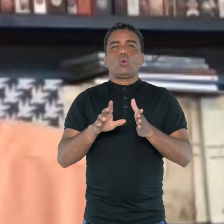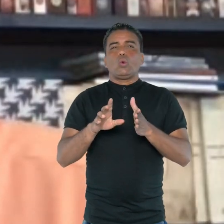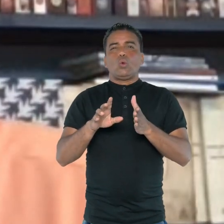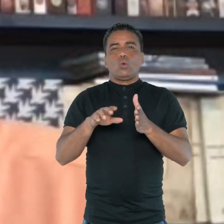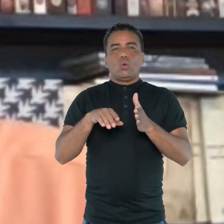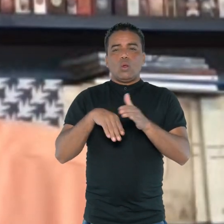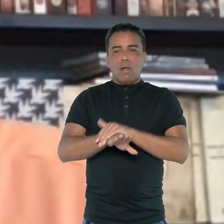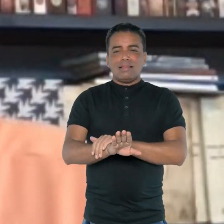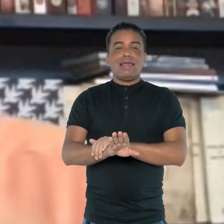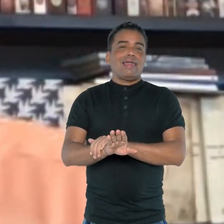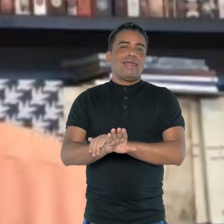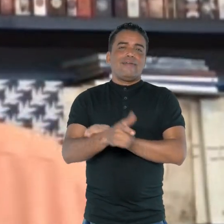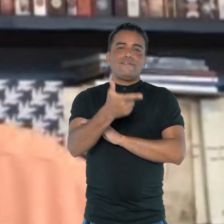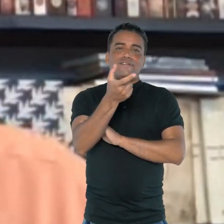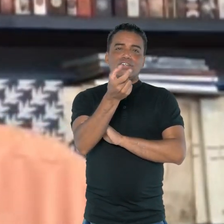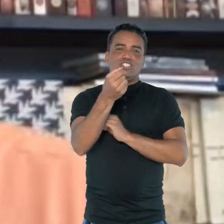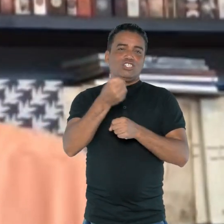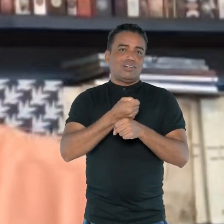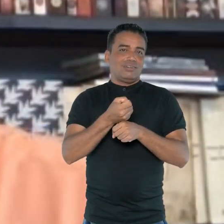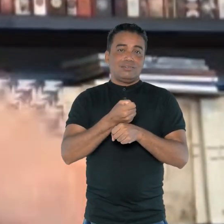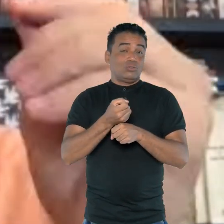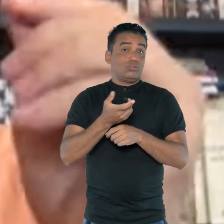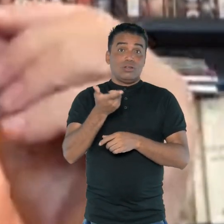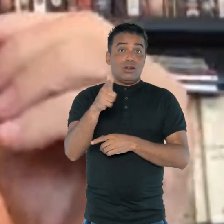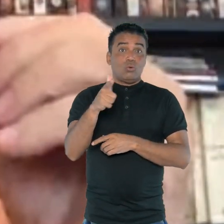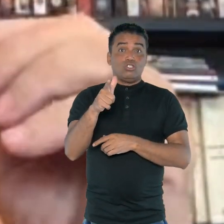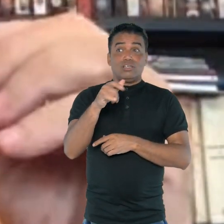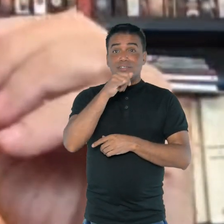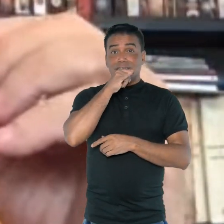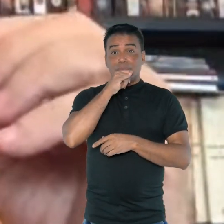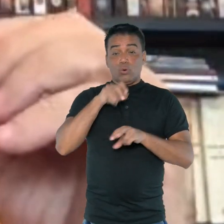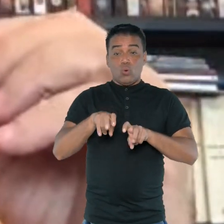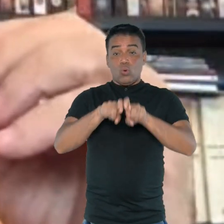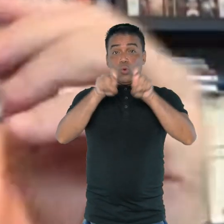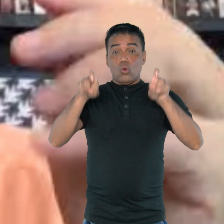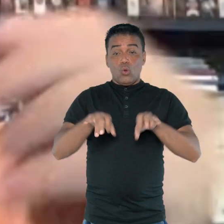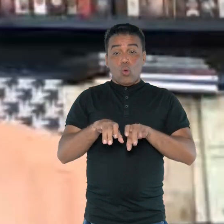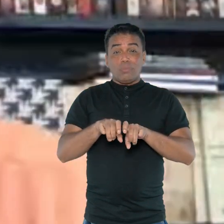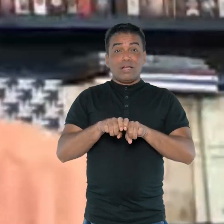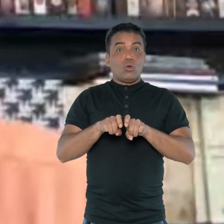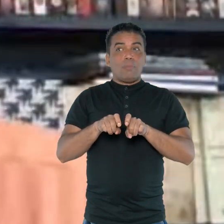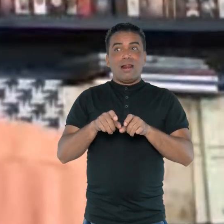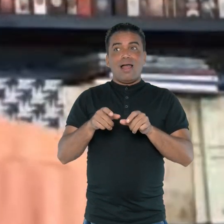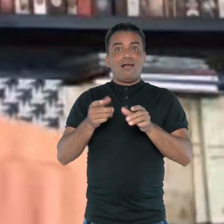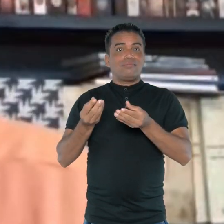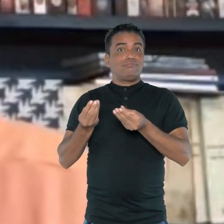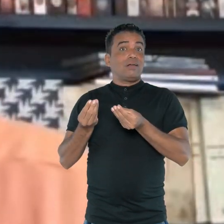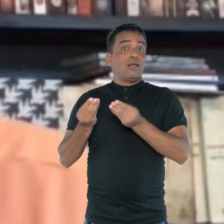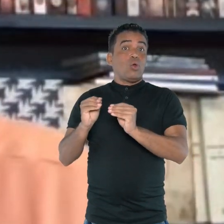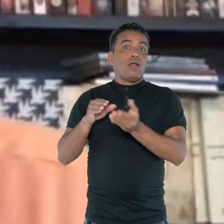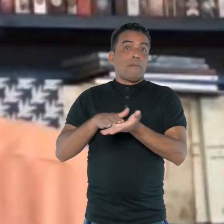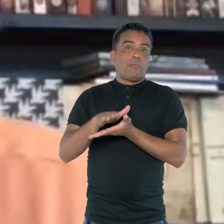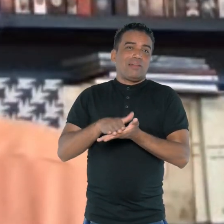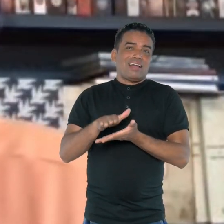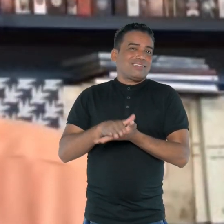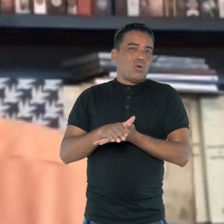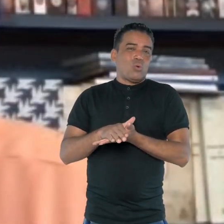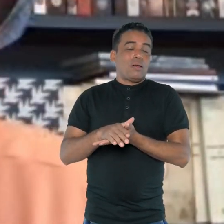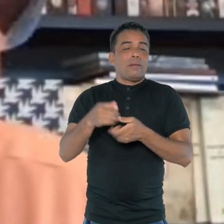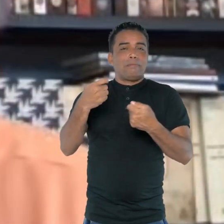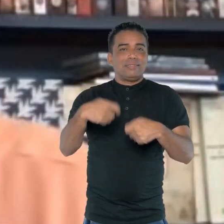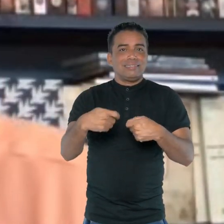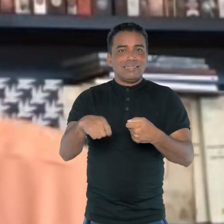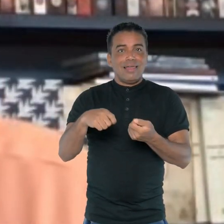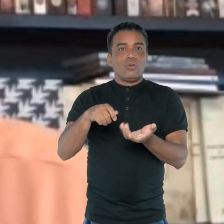20 anos. Tanto que eu não tinha nem o arquivo dele para refazê-lo o ano passado para publicar.